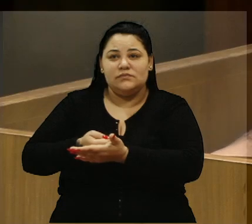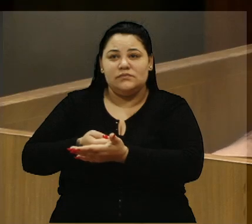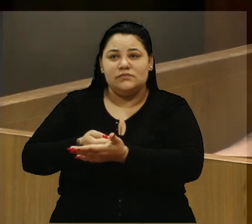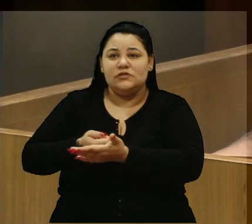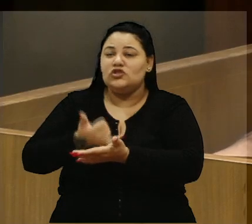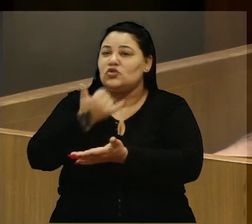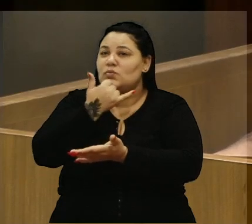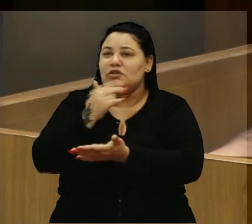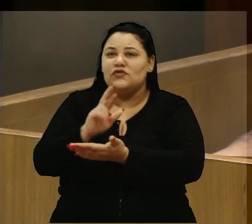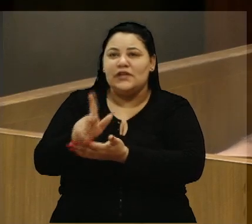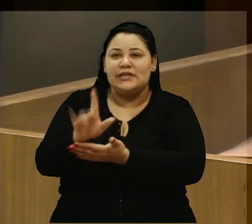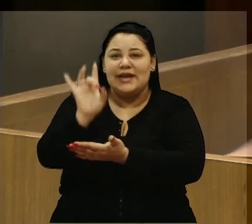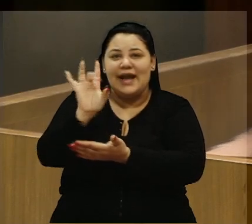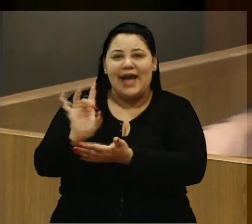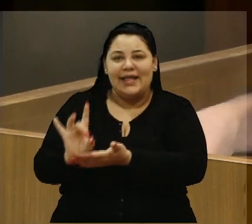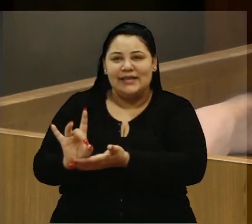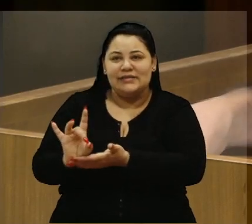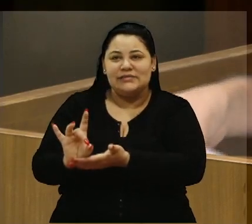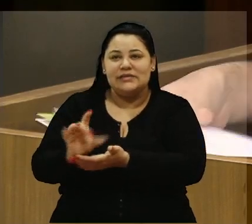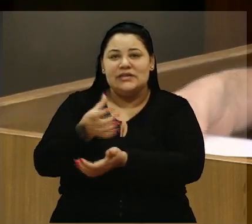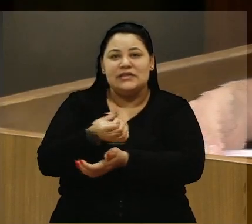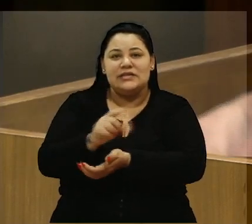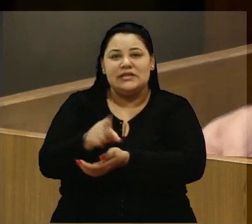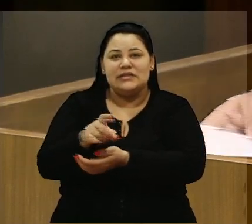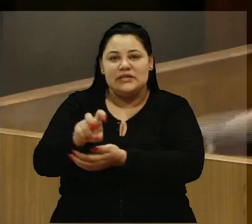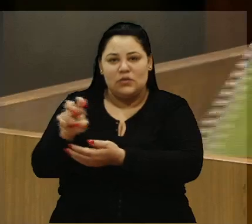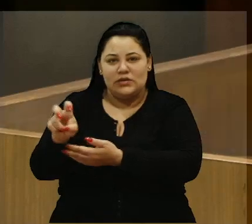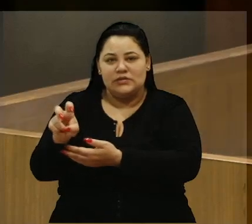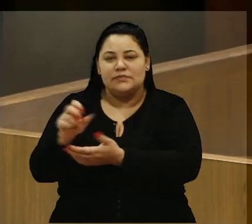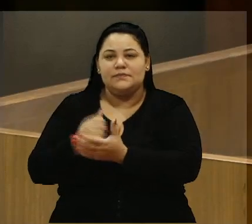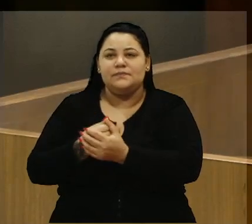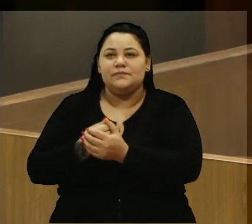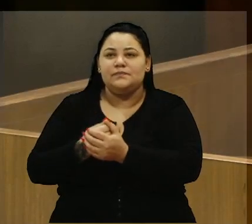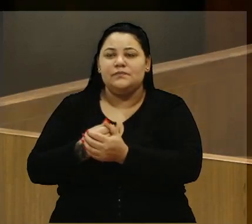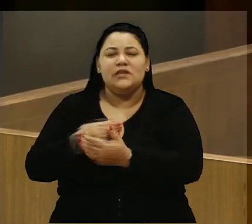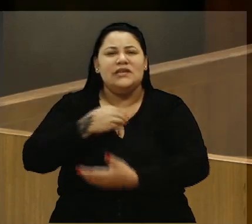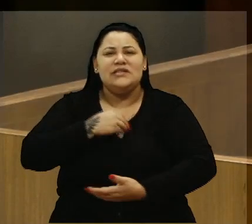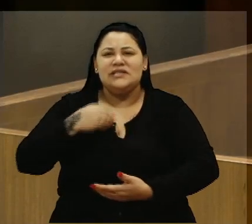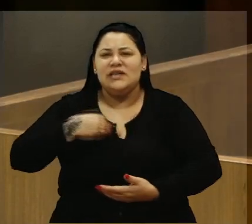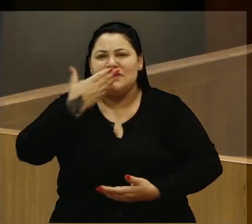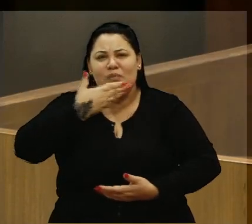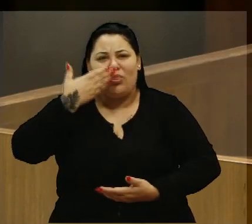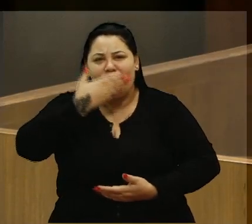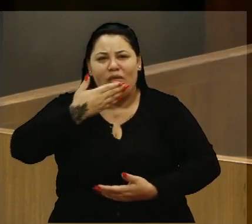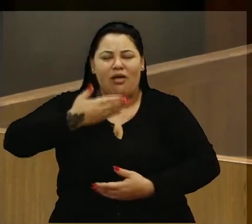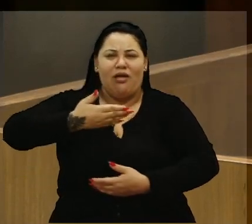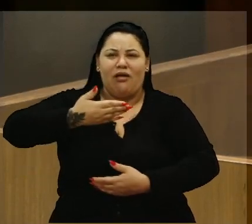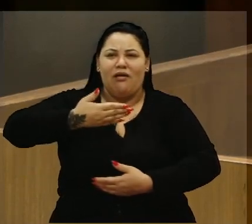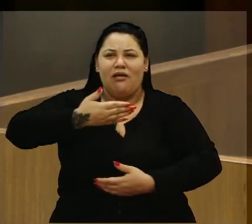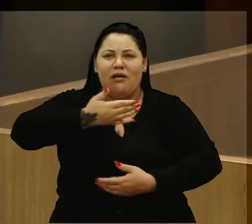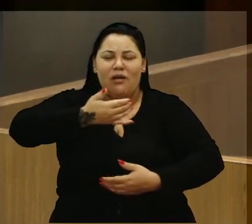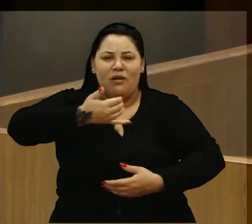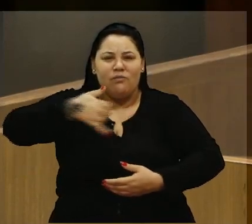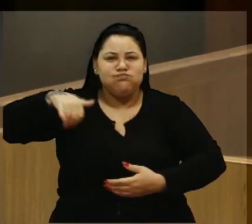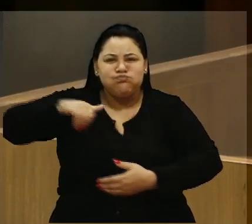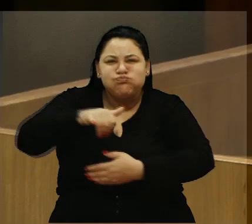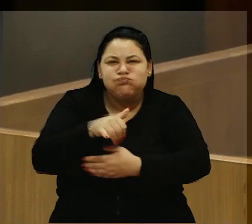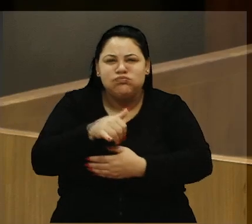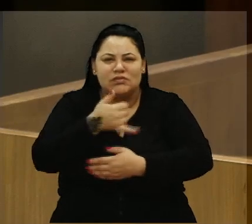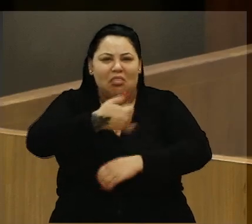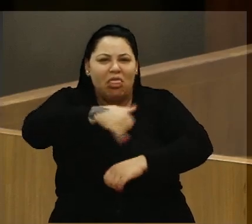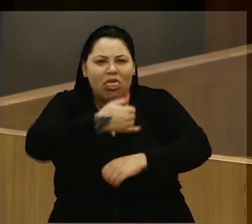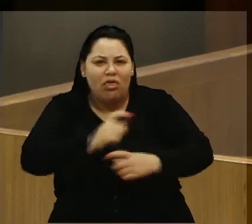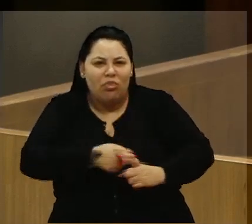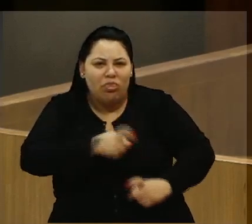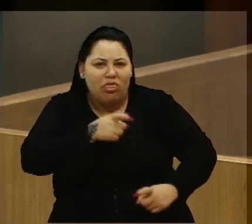Desculpa, a diferença de cada exame, R$ 6,55. Exame de colesterol, triglicerídeos, potássio, cálcio,